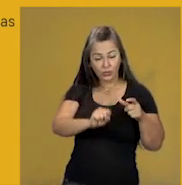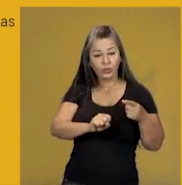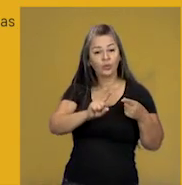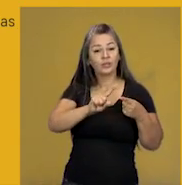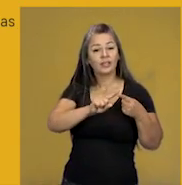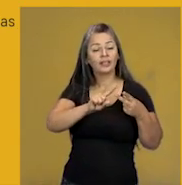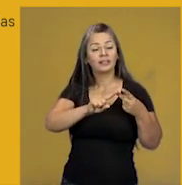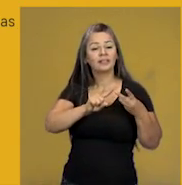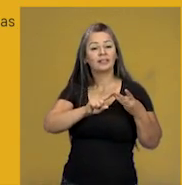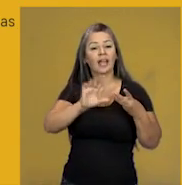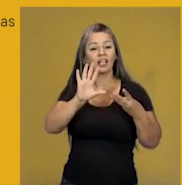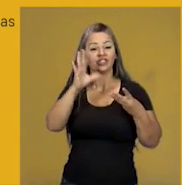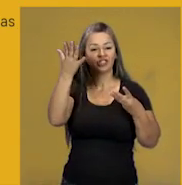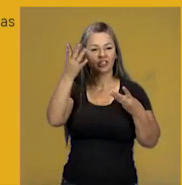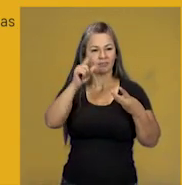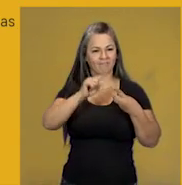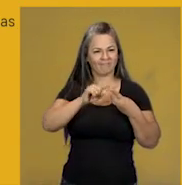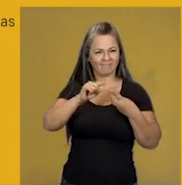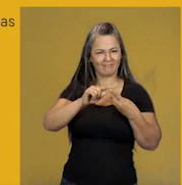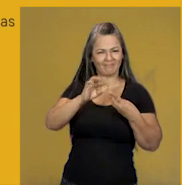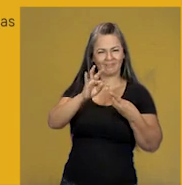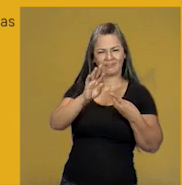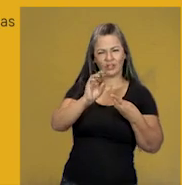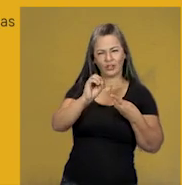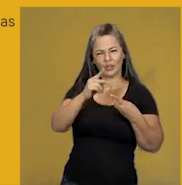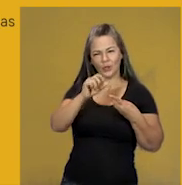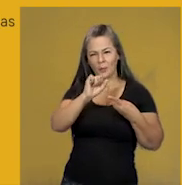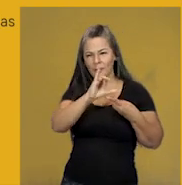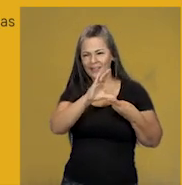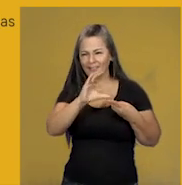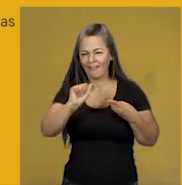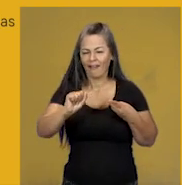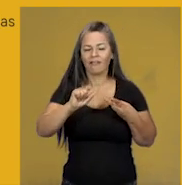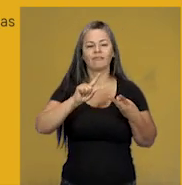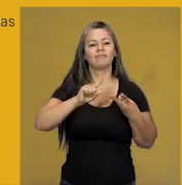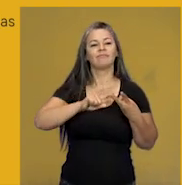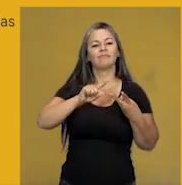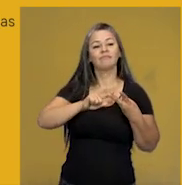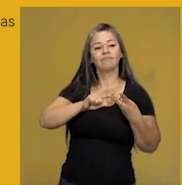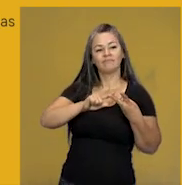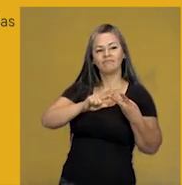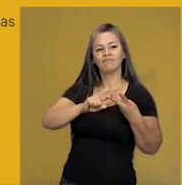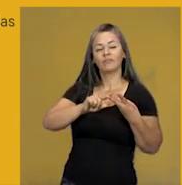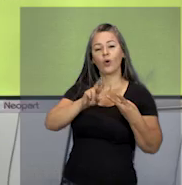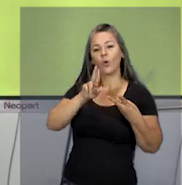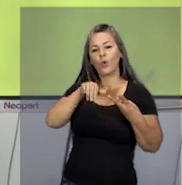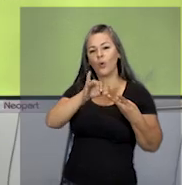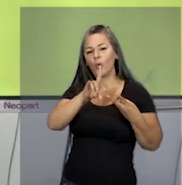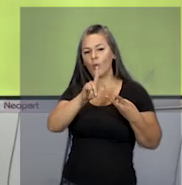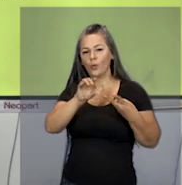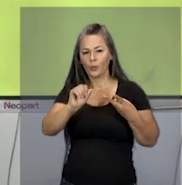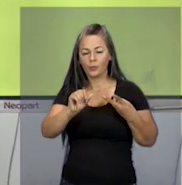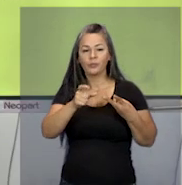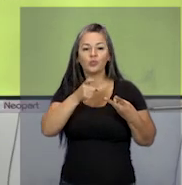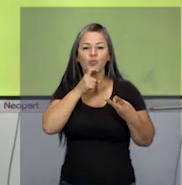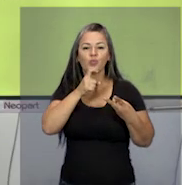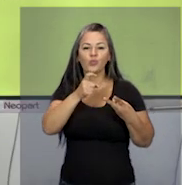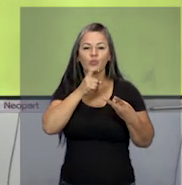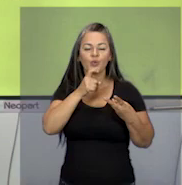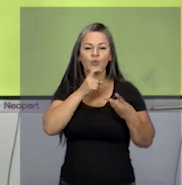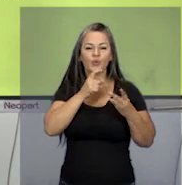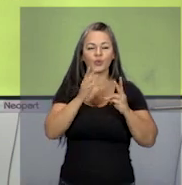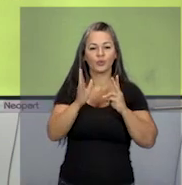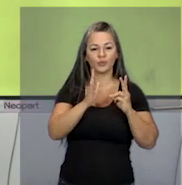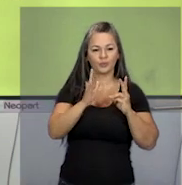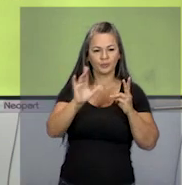tropical úmido e o subtropical. O subtropical se destaca pela região sul do Brasil, né? Clima frio durante o inverno,